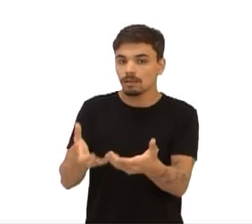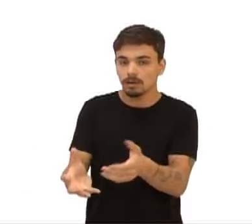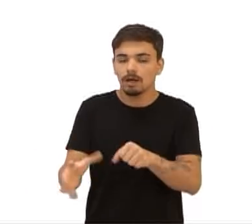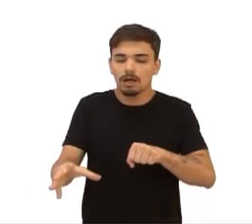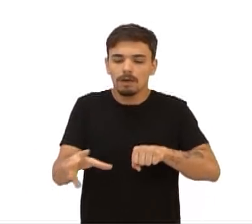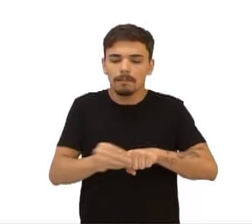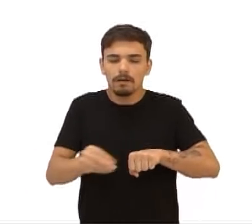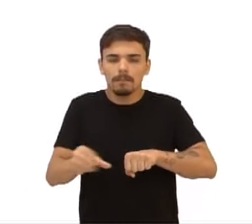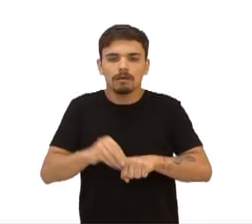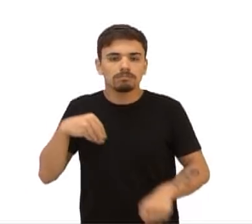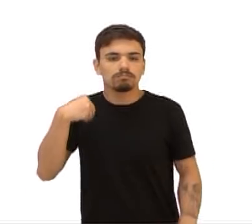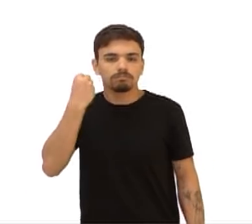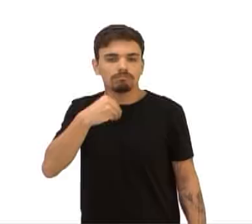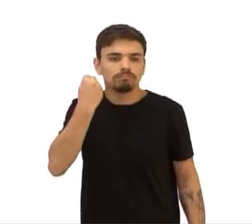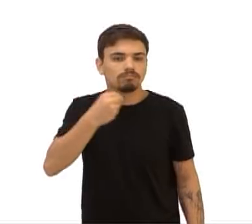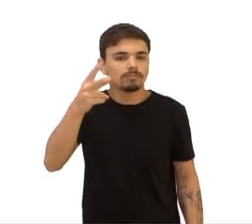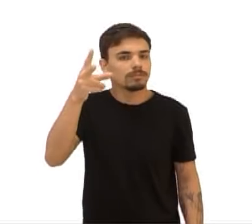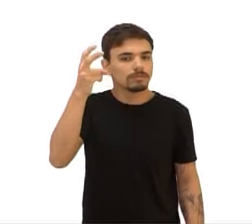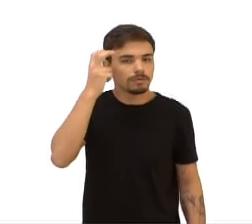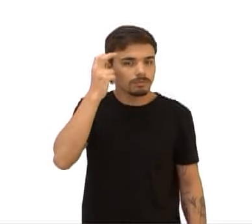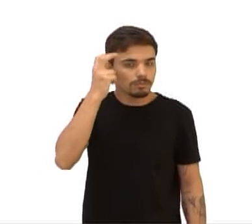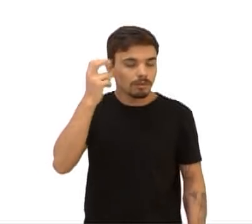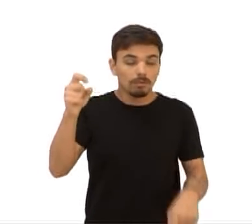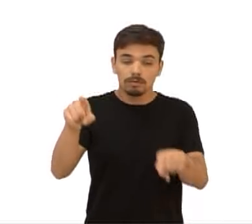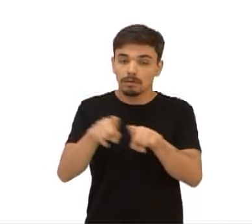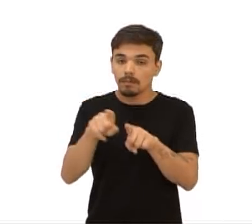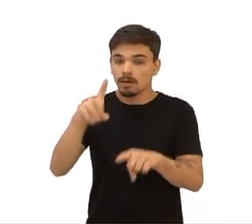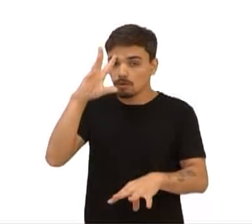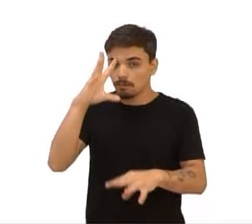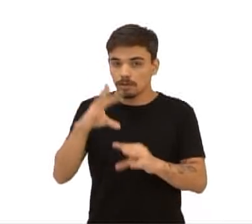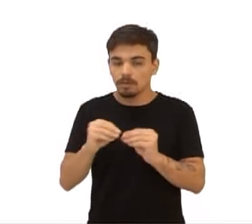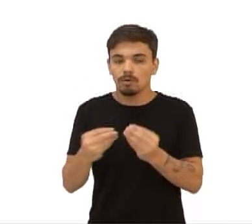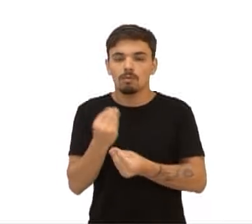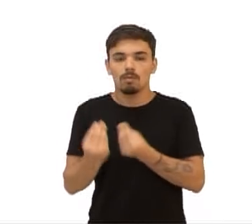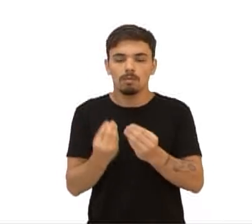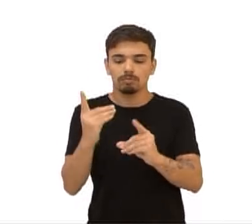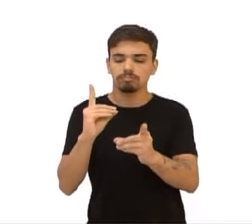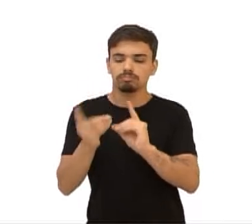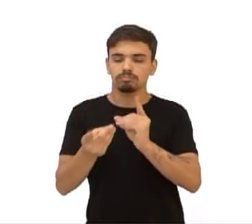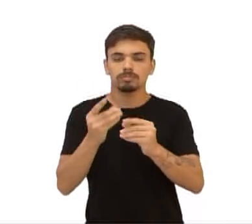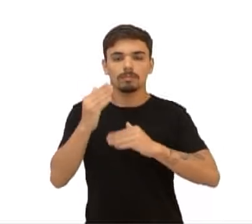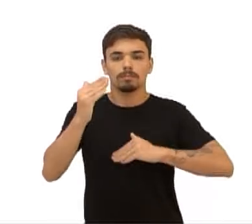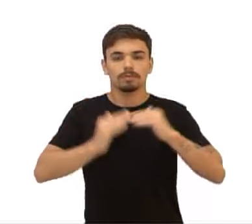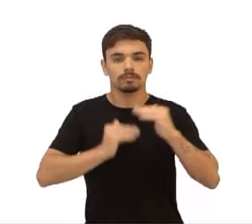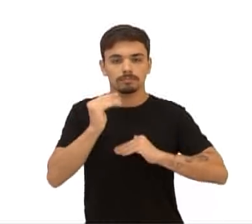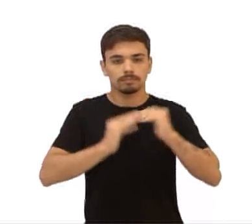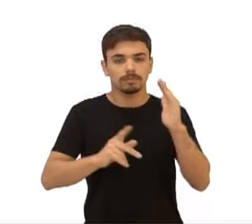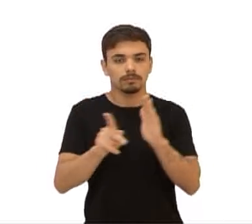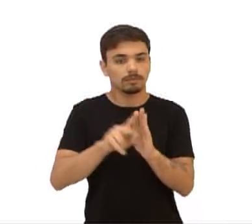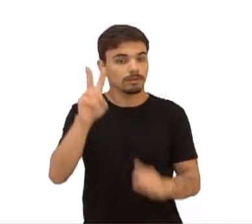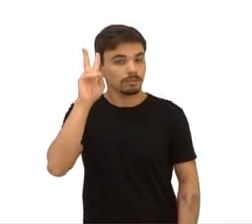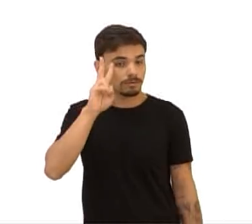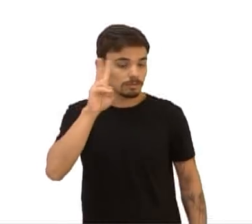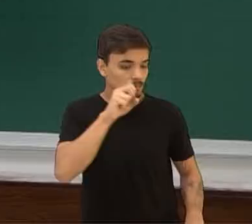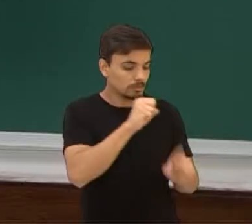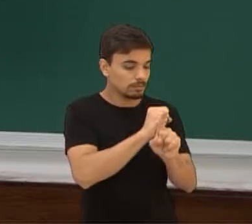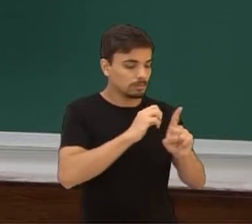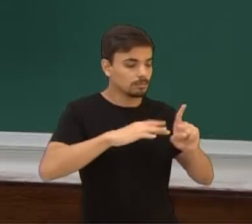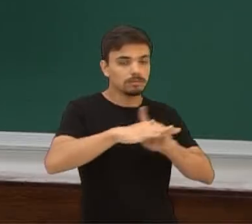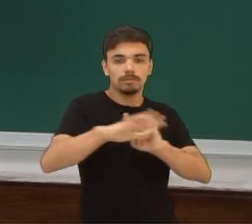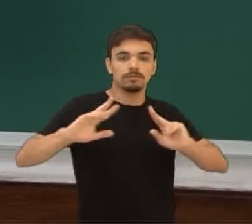sua experiência cultural e compreender a dinâmica da construção das